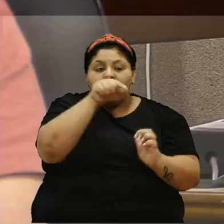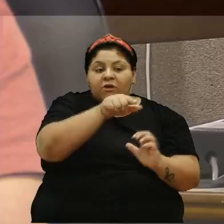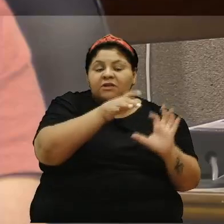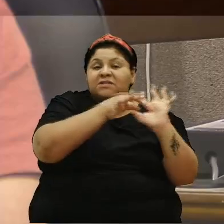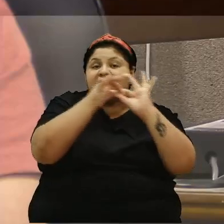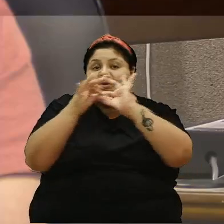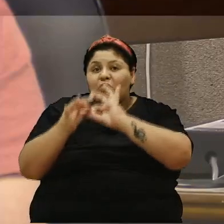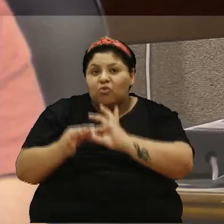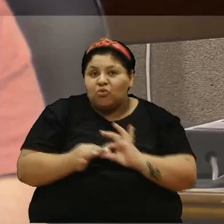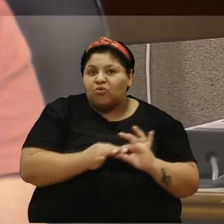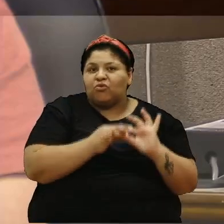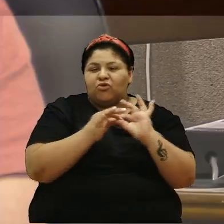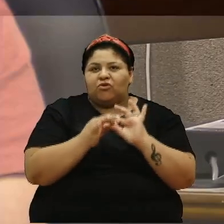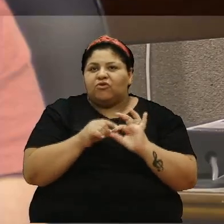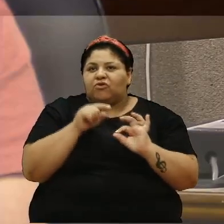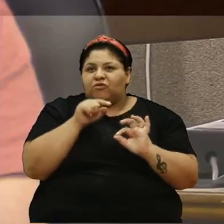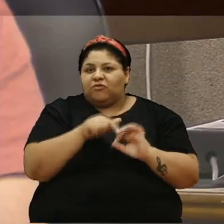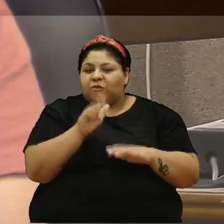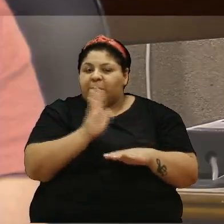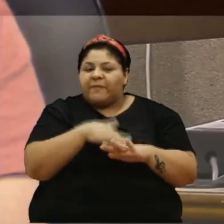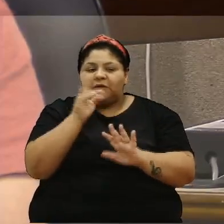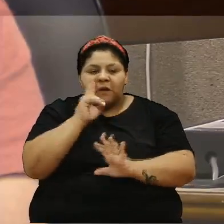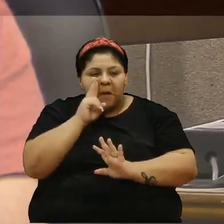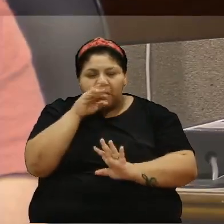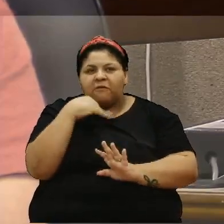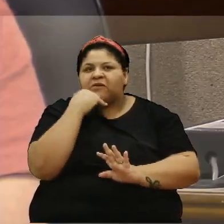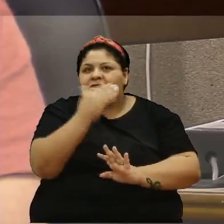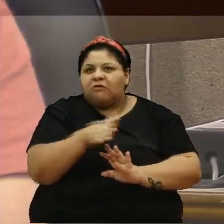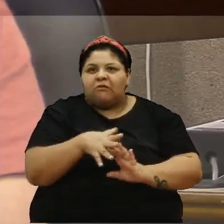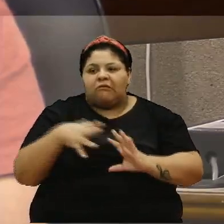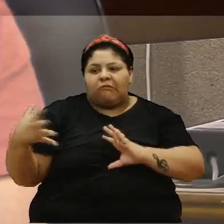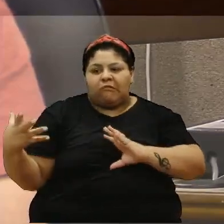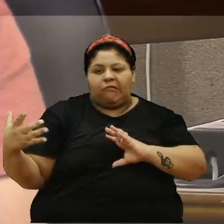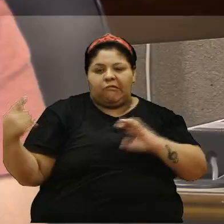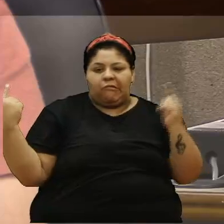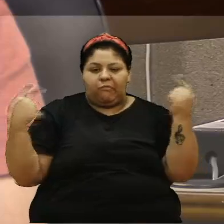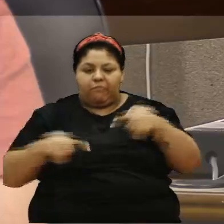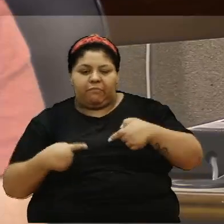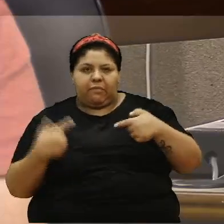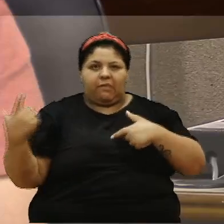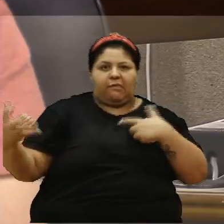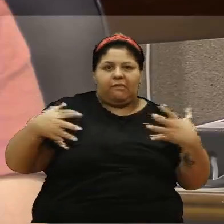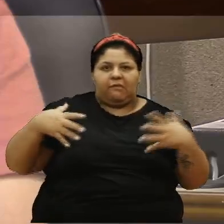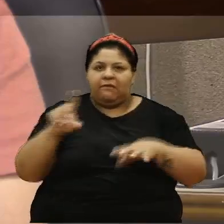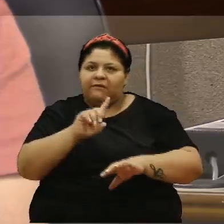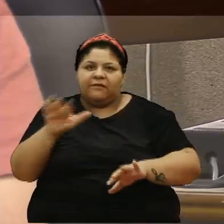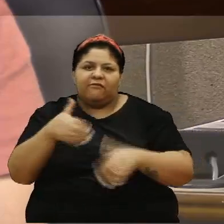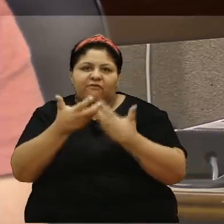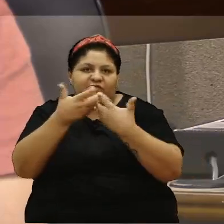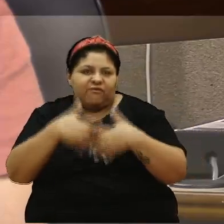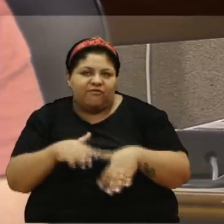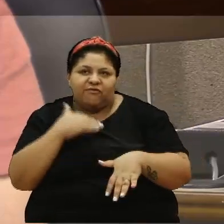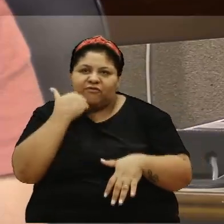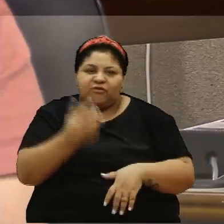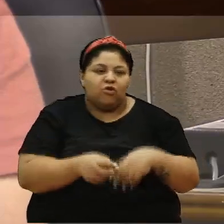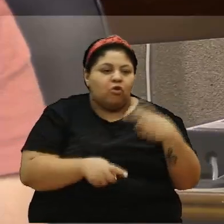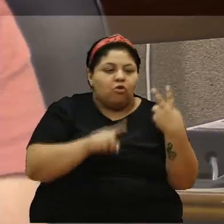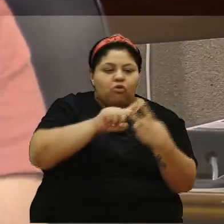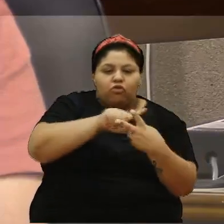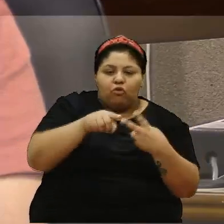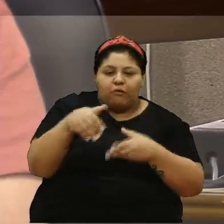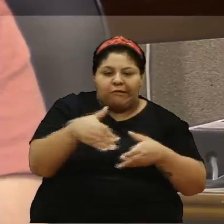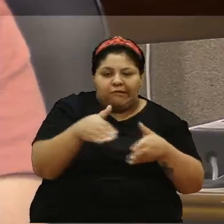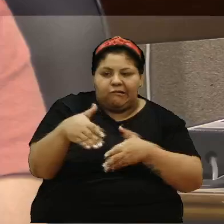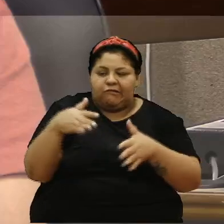unam e eles unidos eles serão mais fortes. Não adianta um puxar para um lado, outro para o outro, que não vai funcionar. Não adianta ter dois roteiros